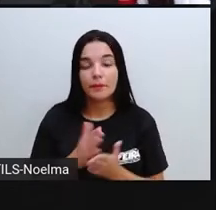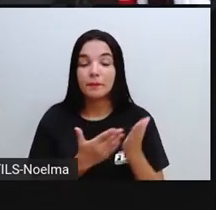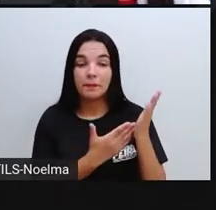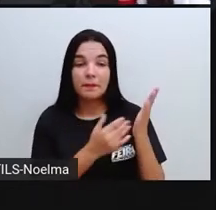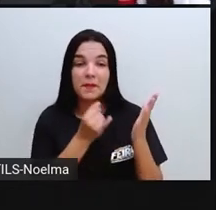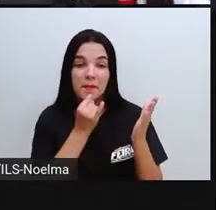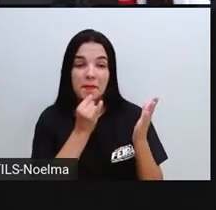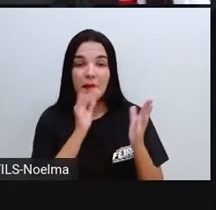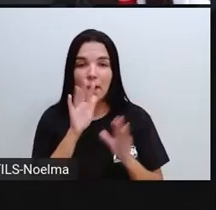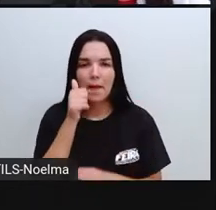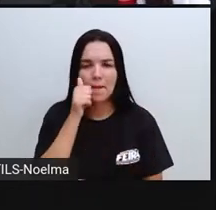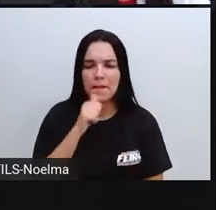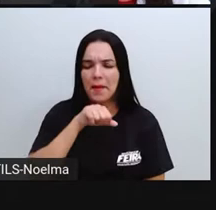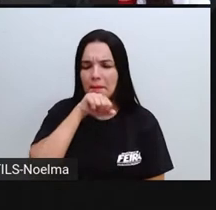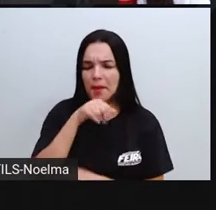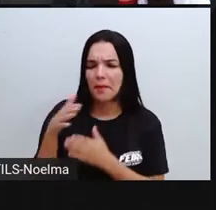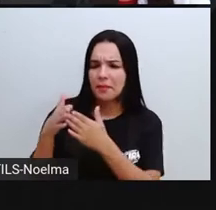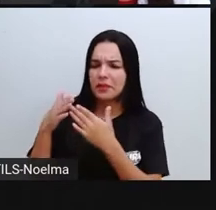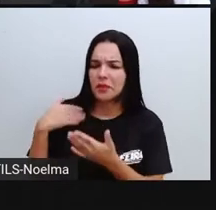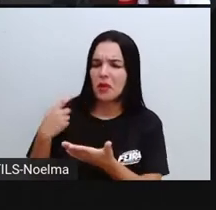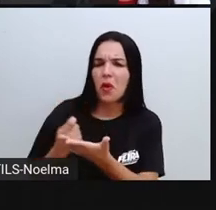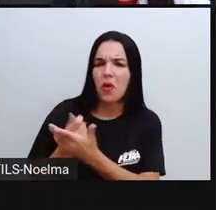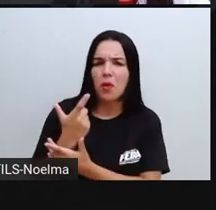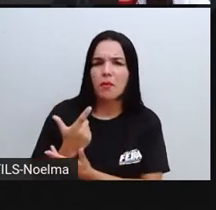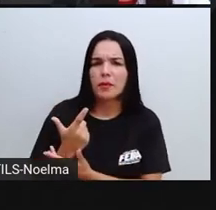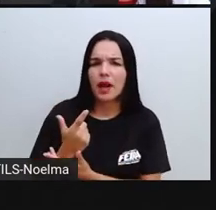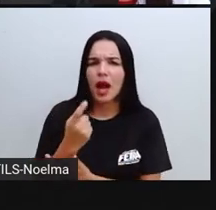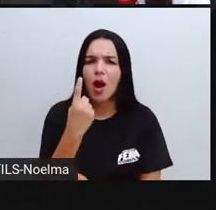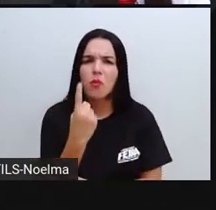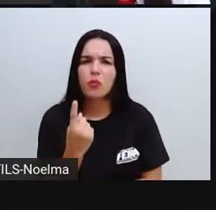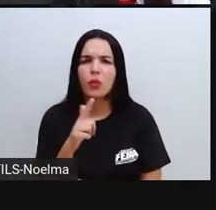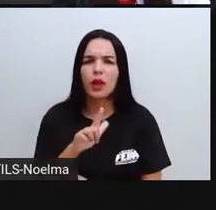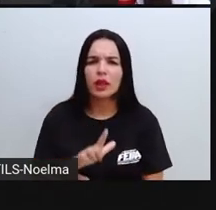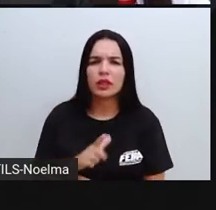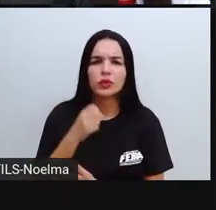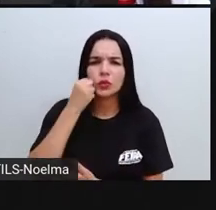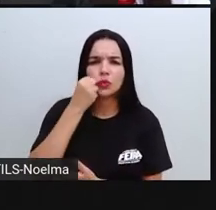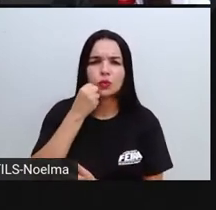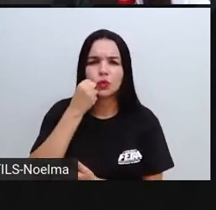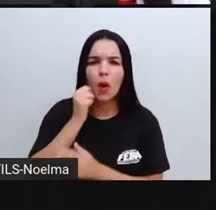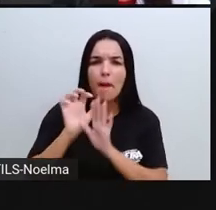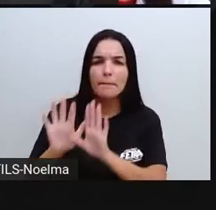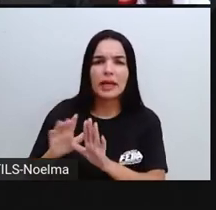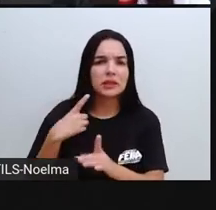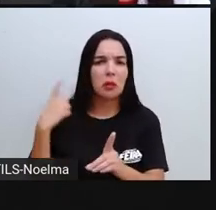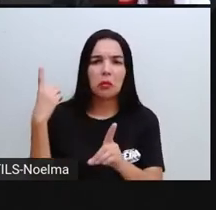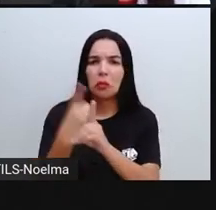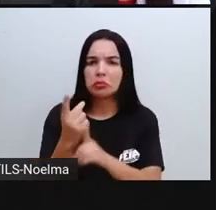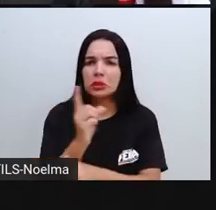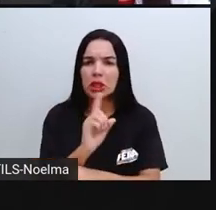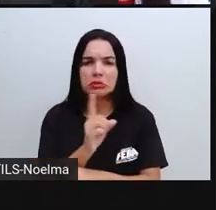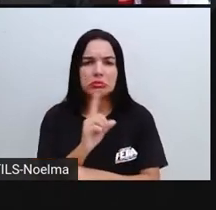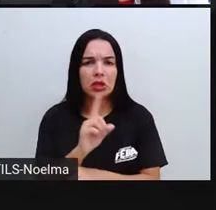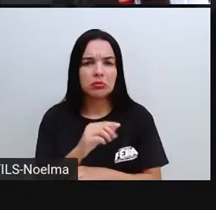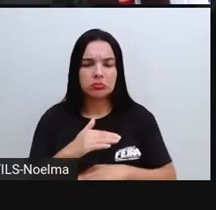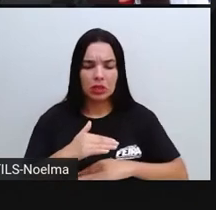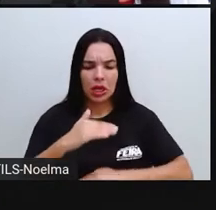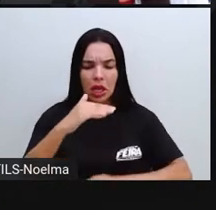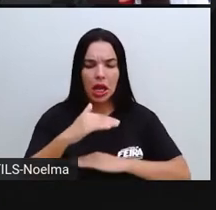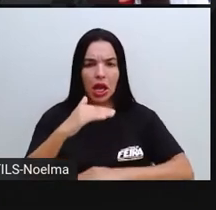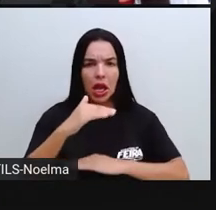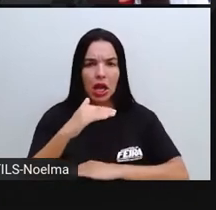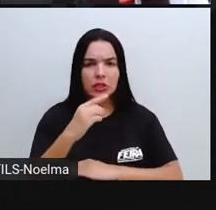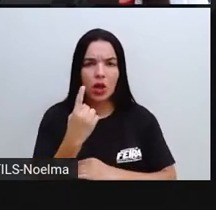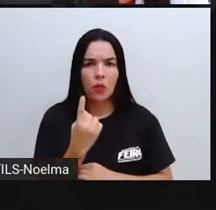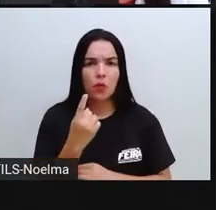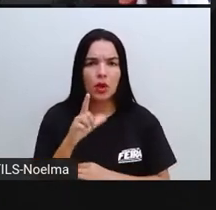Minha mãe pediu para eu comprar 1 litro de suco, mas não achei caixa de 1 litro